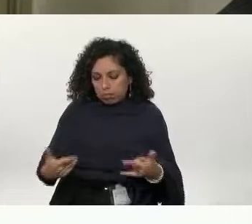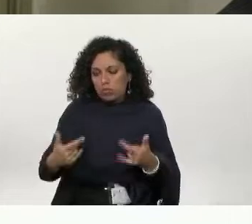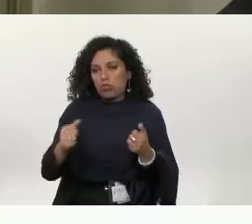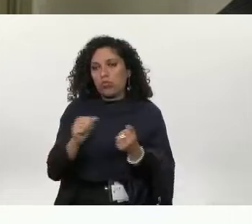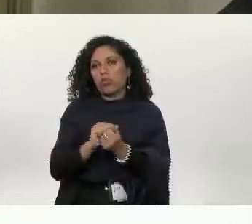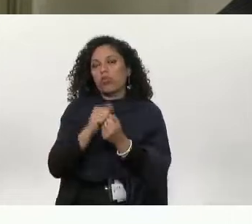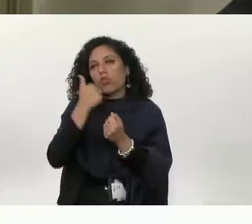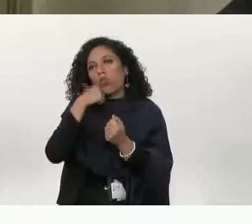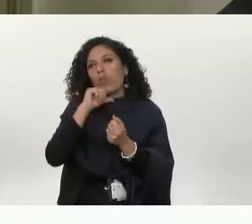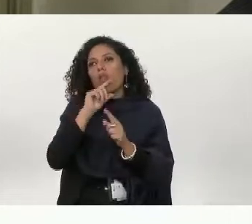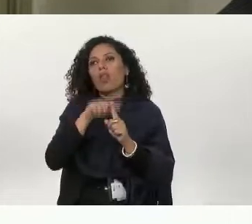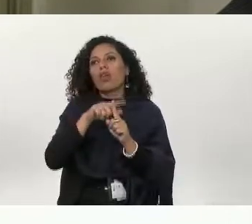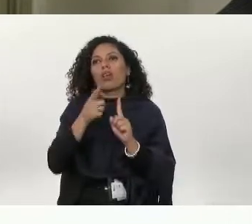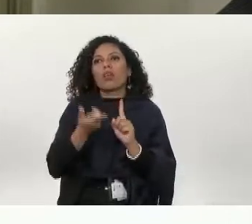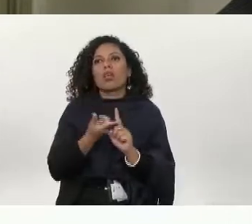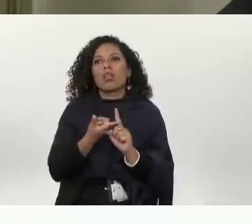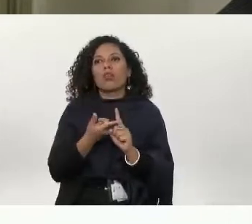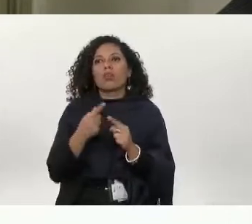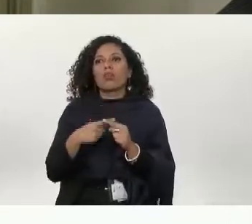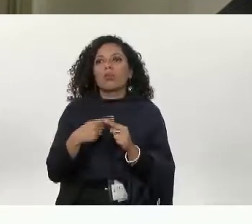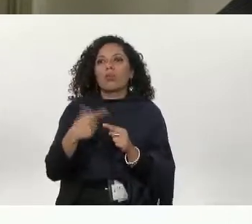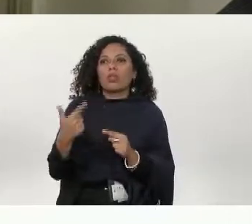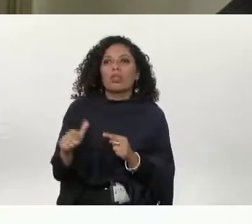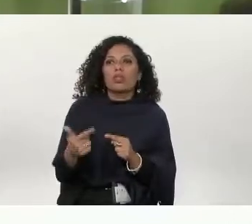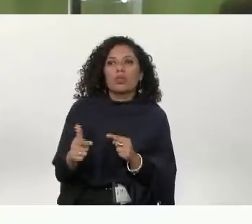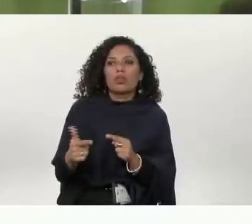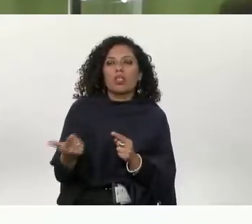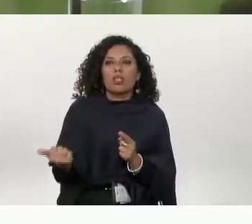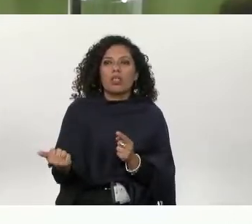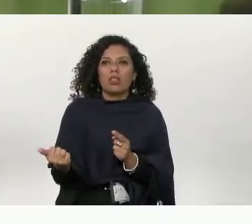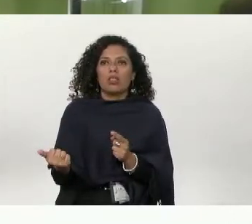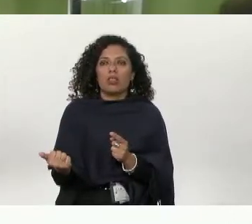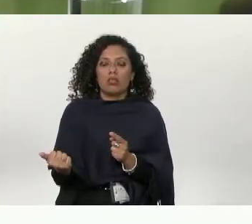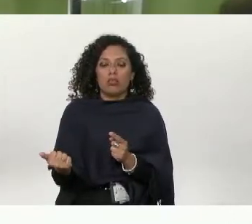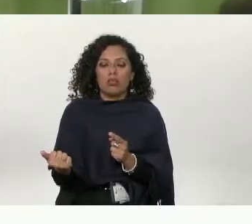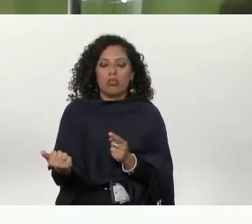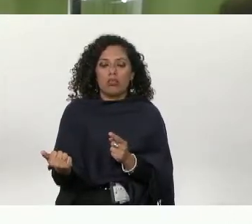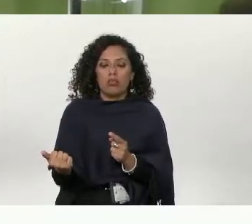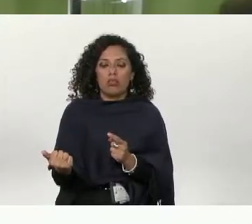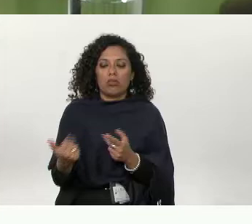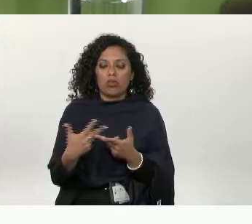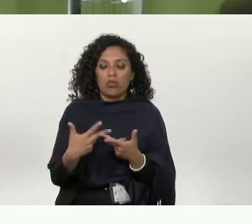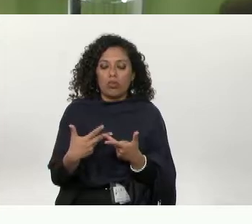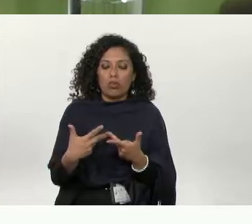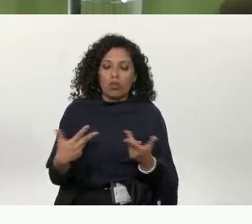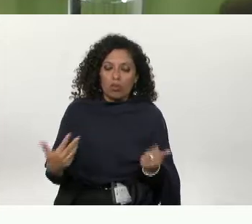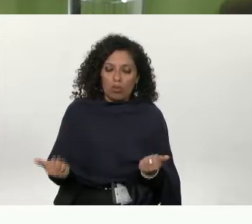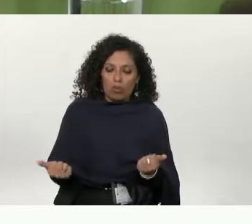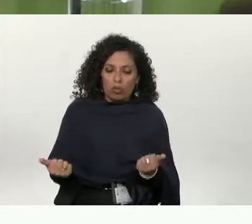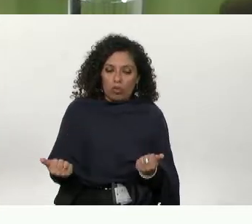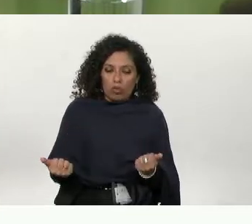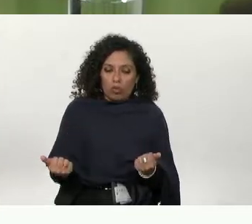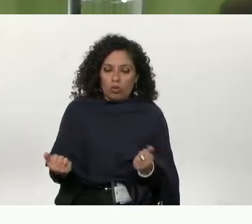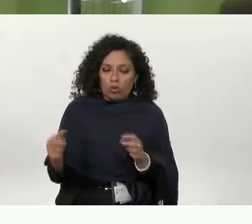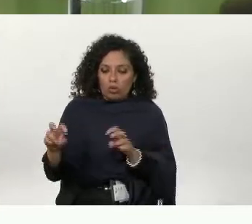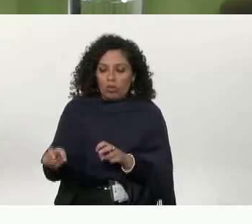paciente, porque como nós não tínhamos divisória... Isso foi bem esclarecido, inclusive na visita que nós fizemos lá, mas ainda assim